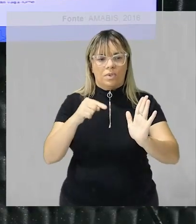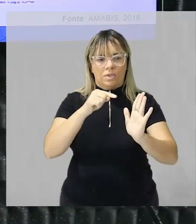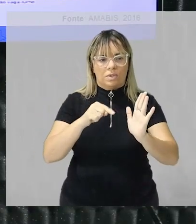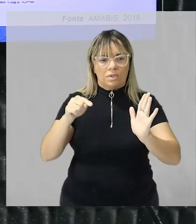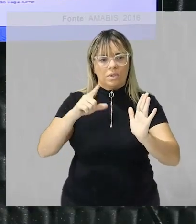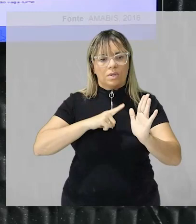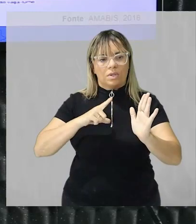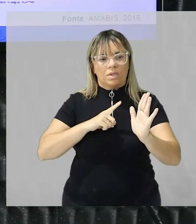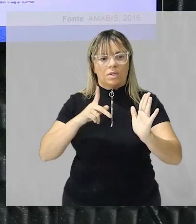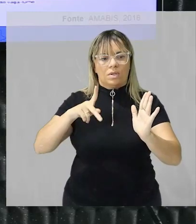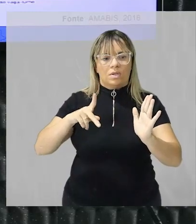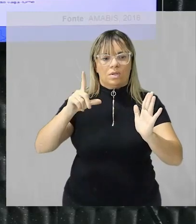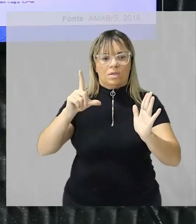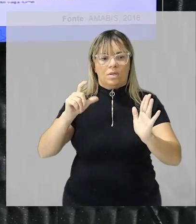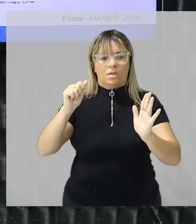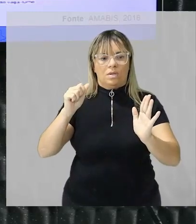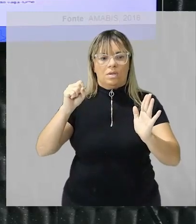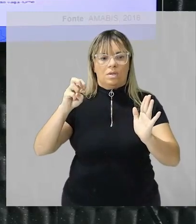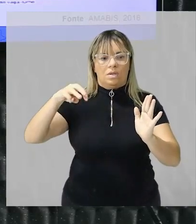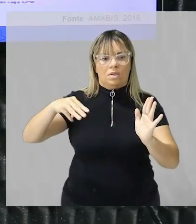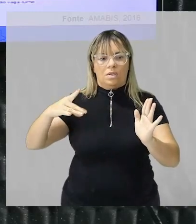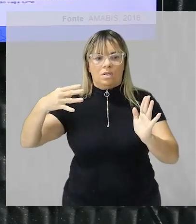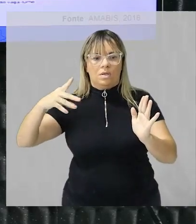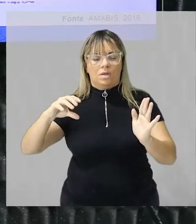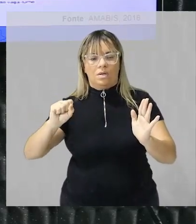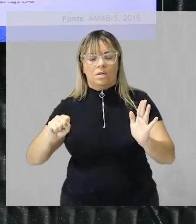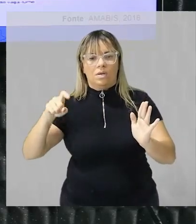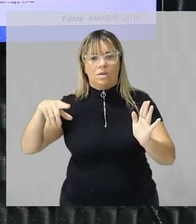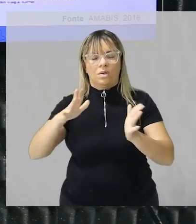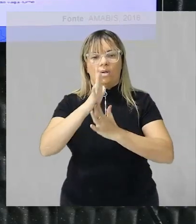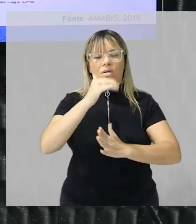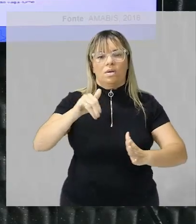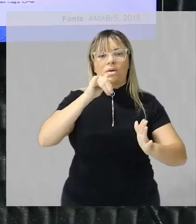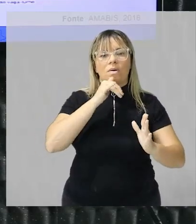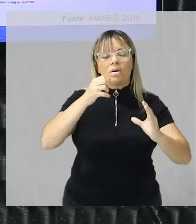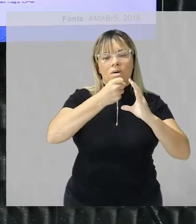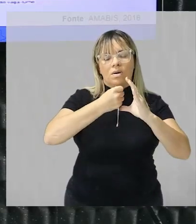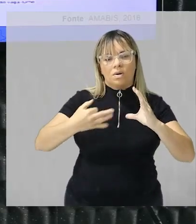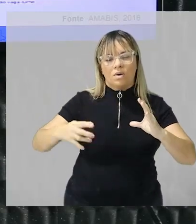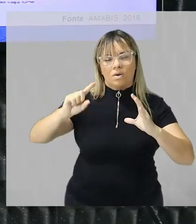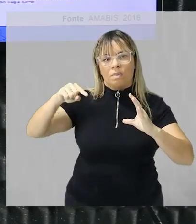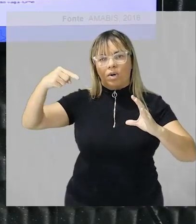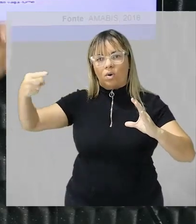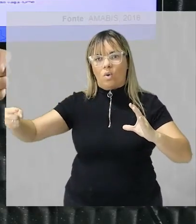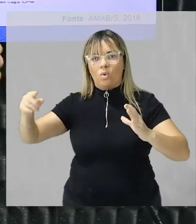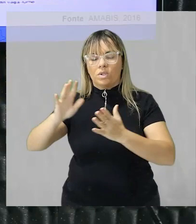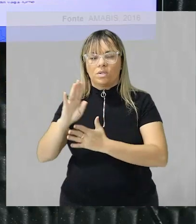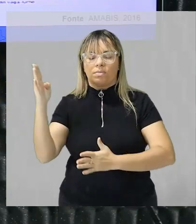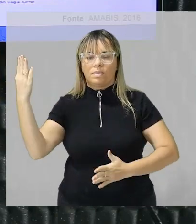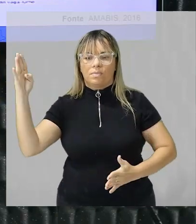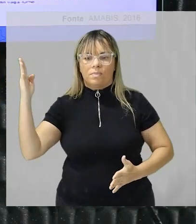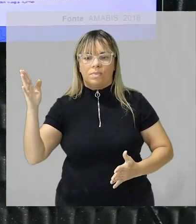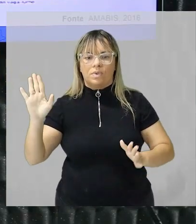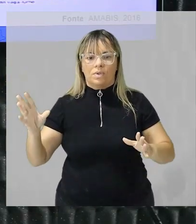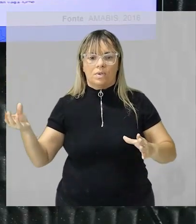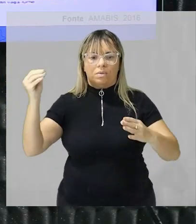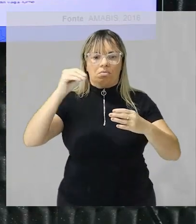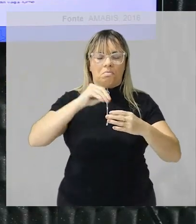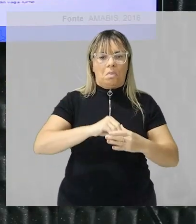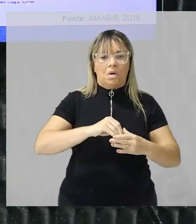plasmídios. Então, uma bactéria, por exemplo, ela pode adquirir características de outras bactérias. De que